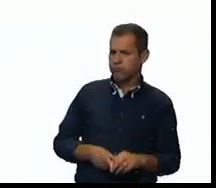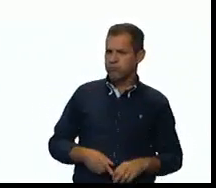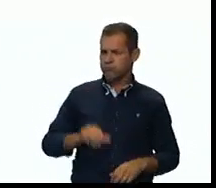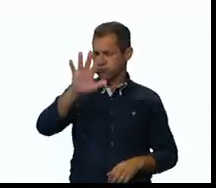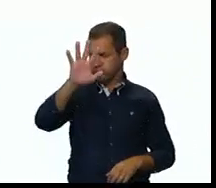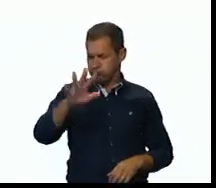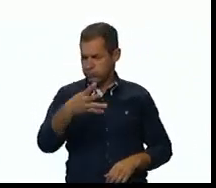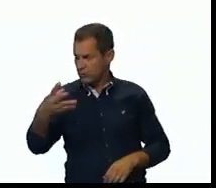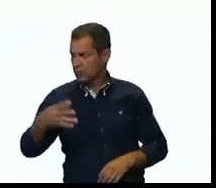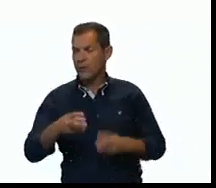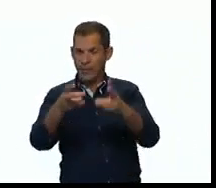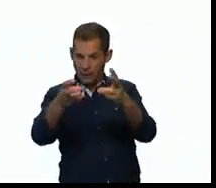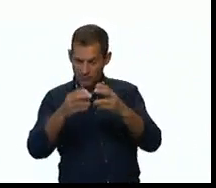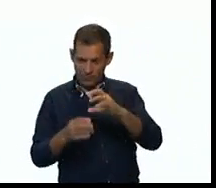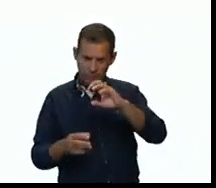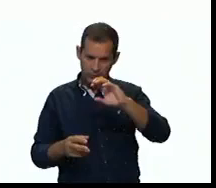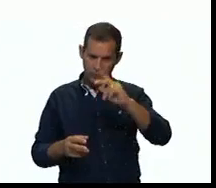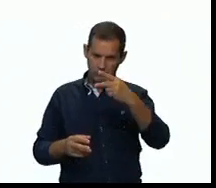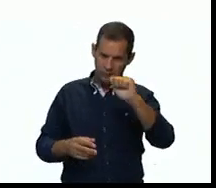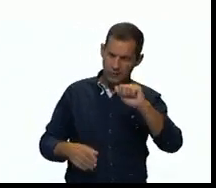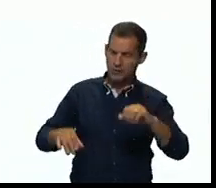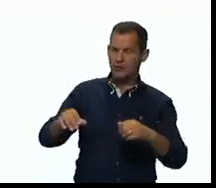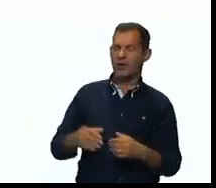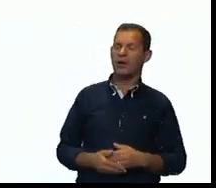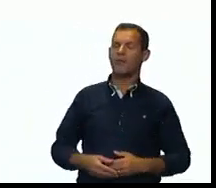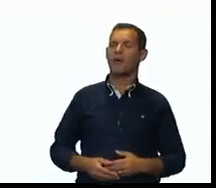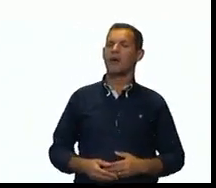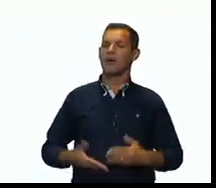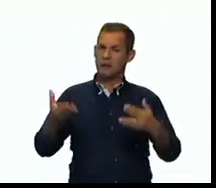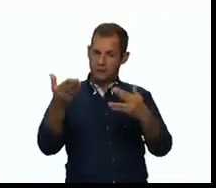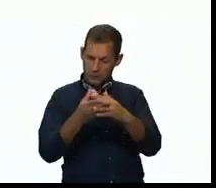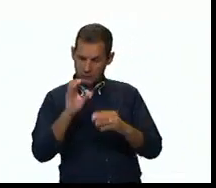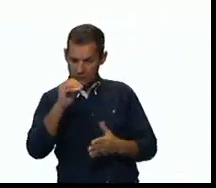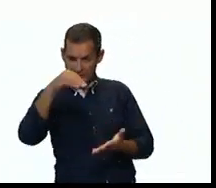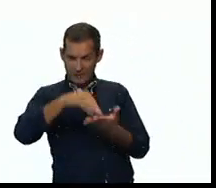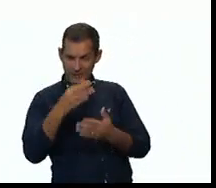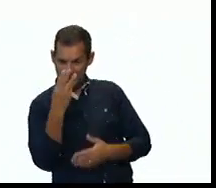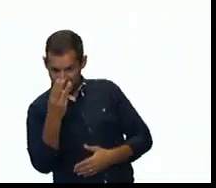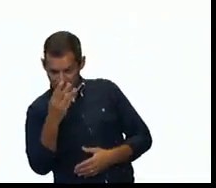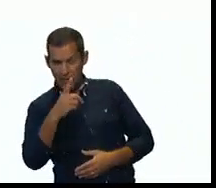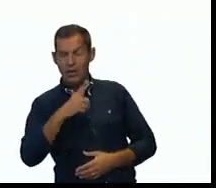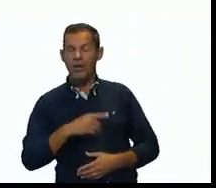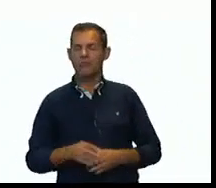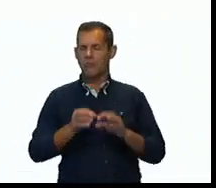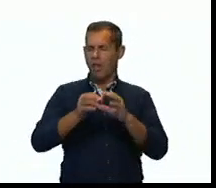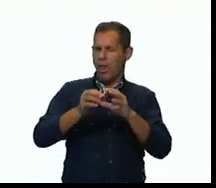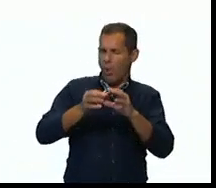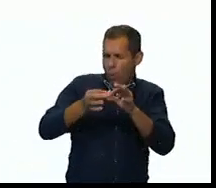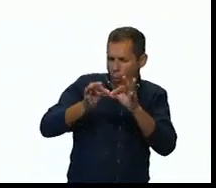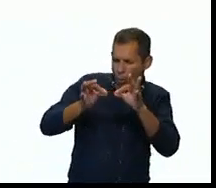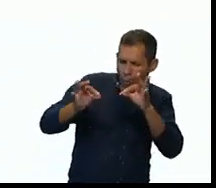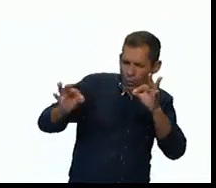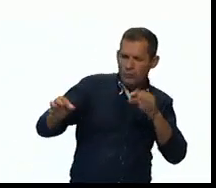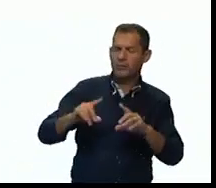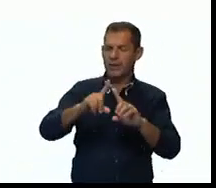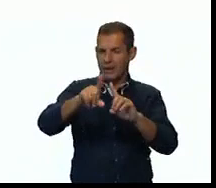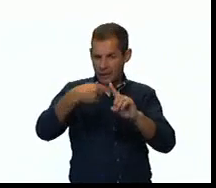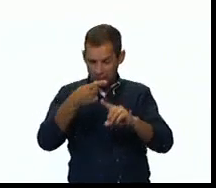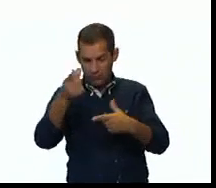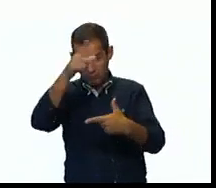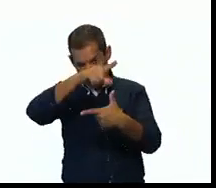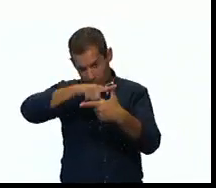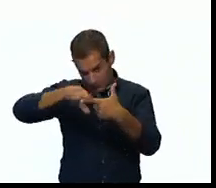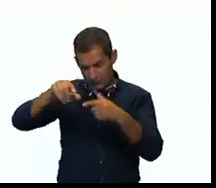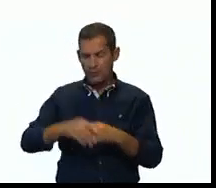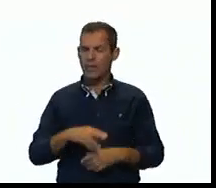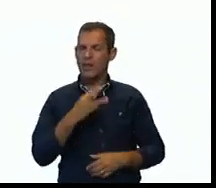que a sua chapa ela vai do intervalo de 0 a 3, né? Ela tem um comprimento, e depois você dividiu